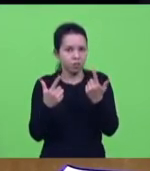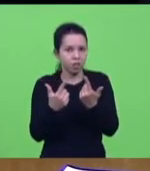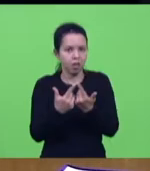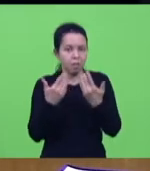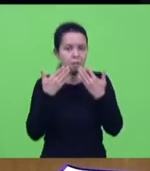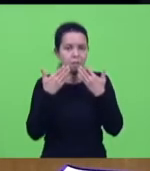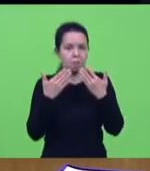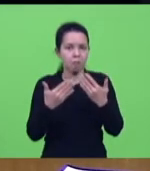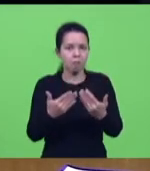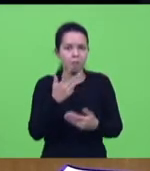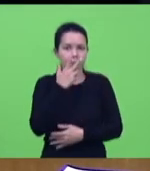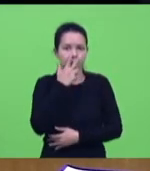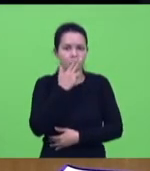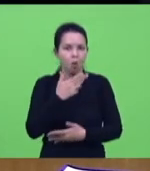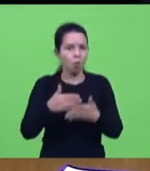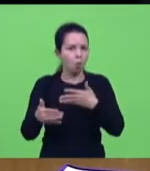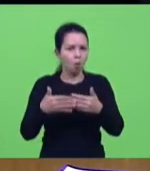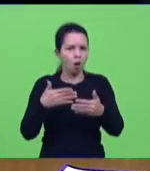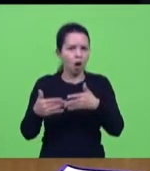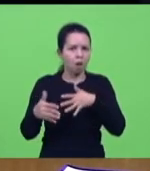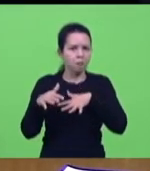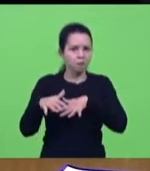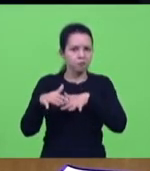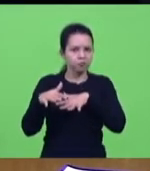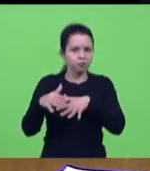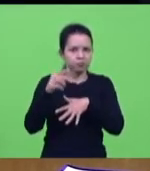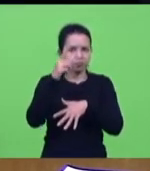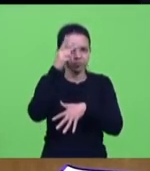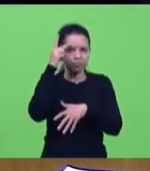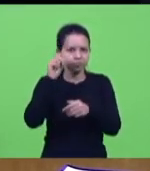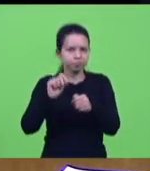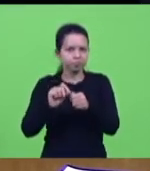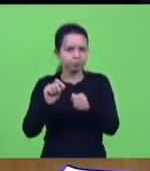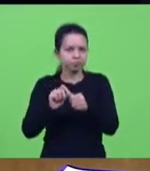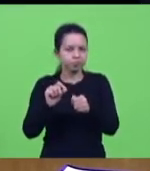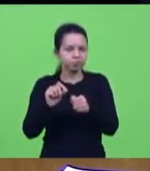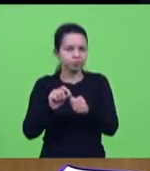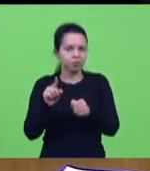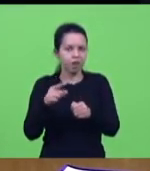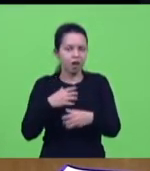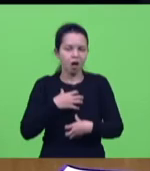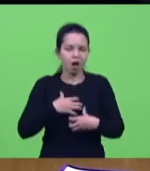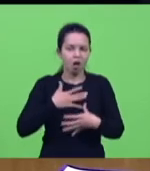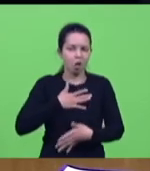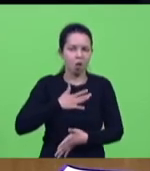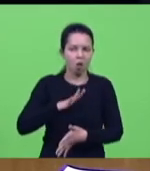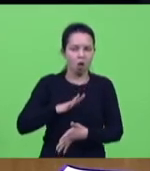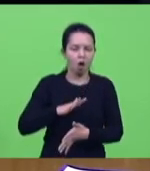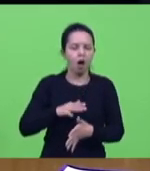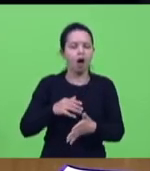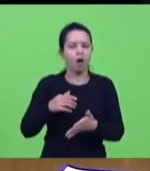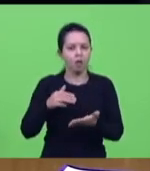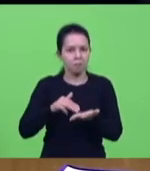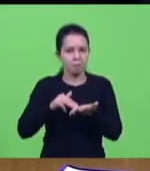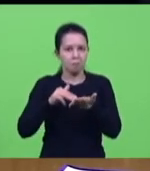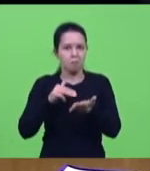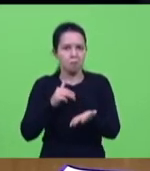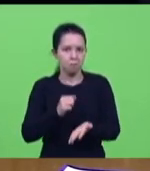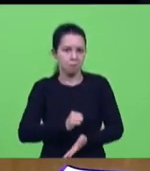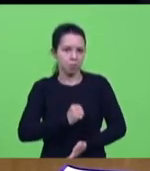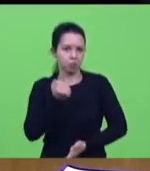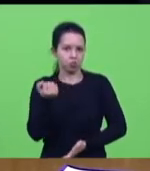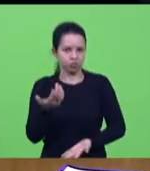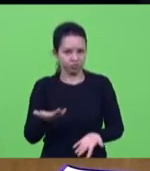de qualquer movimento que alguém faça lá fora, alguém aqui se incomoda, faz movimento de repúdio. Fica uma coisa